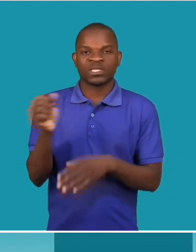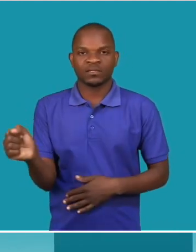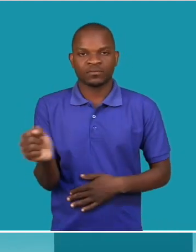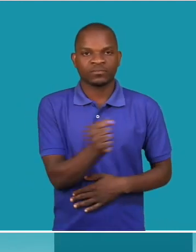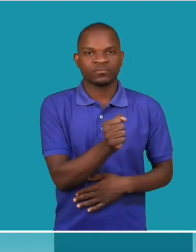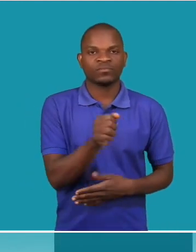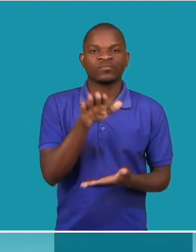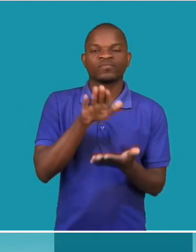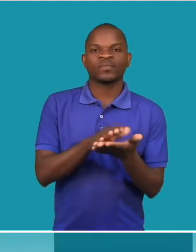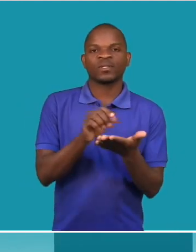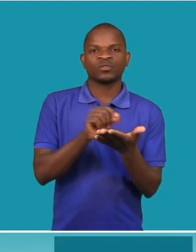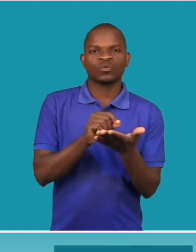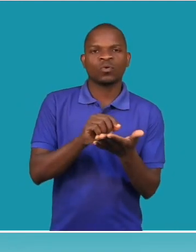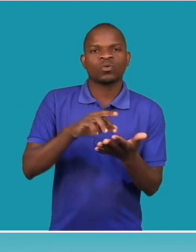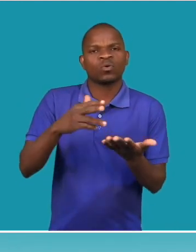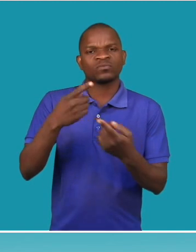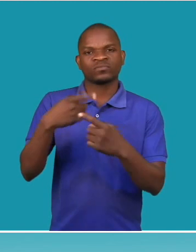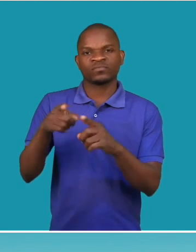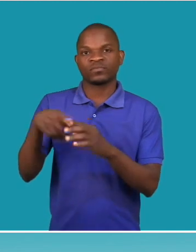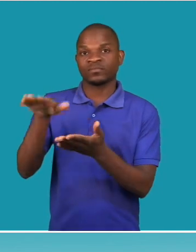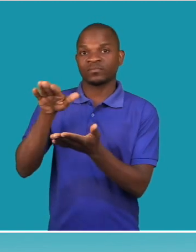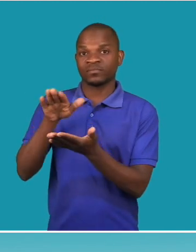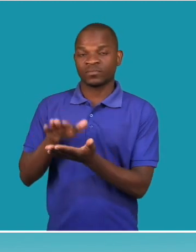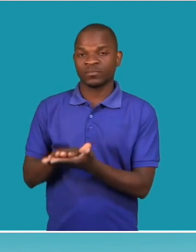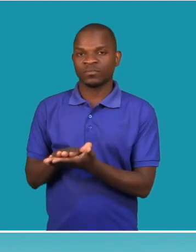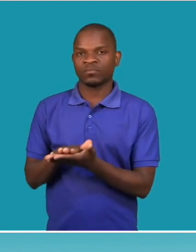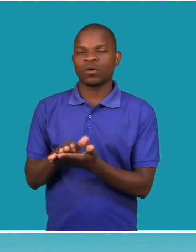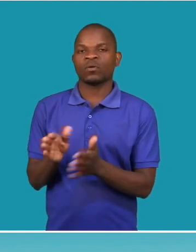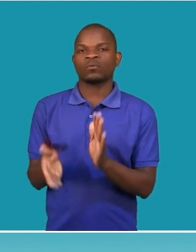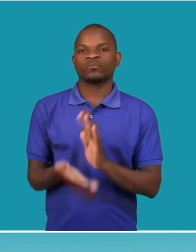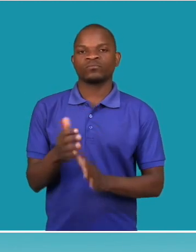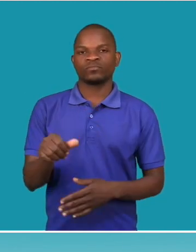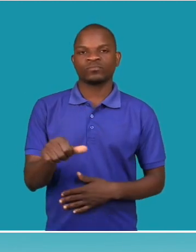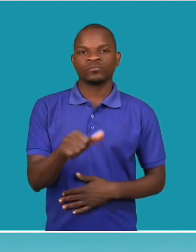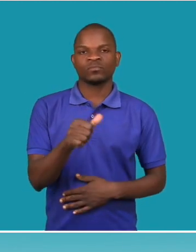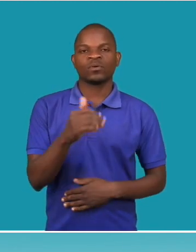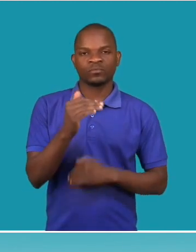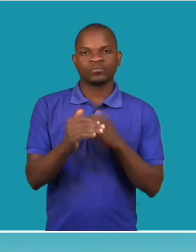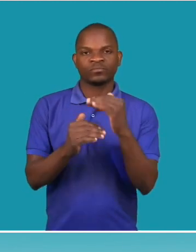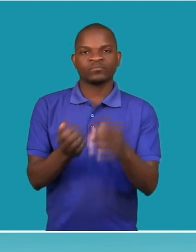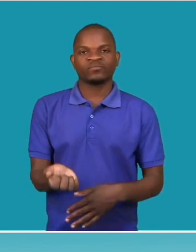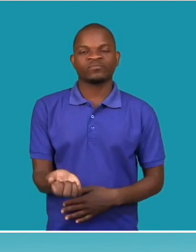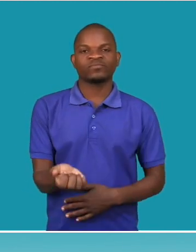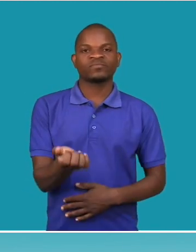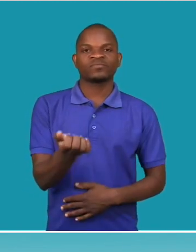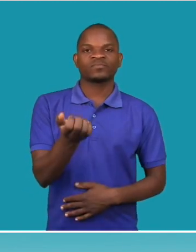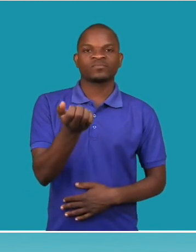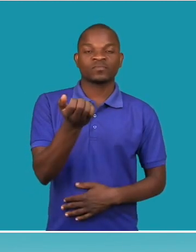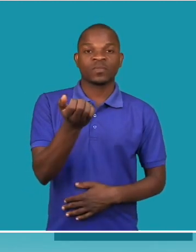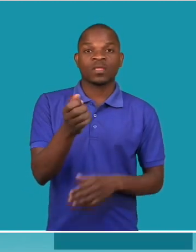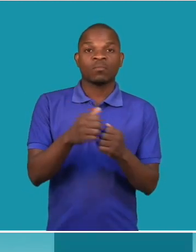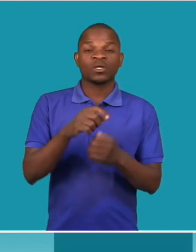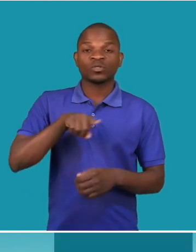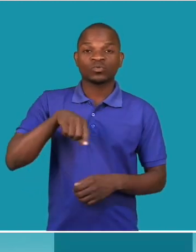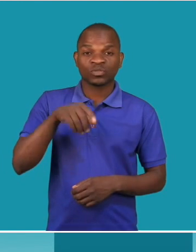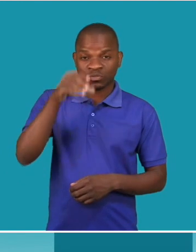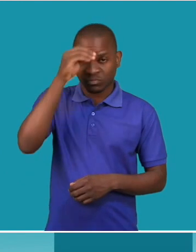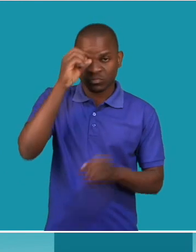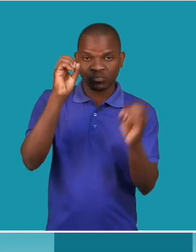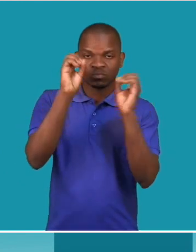integrando ela nas escolas, nos sustentos que apoiam, melhor é que depois vai crescendo e não